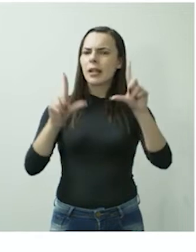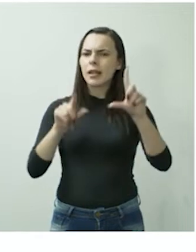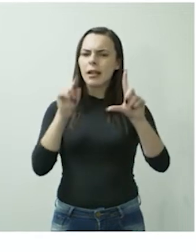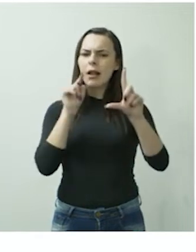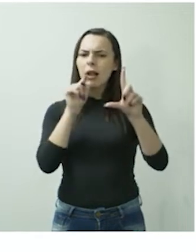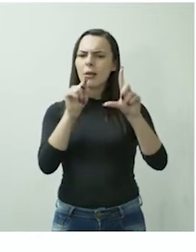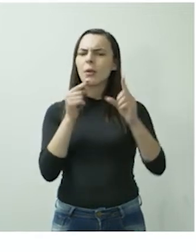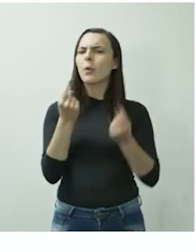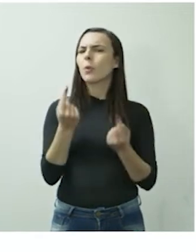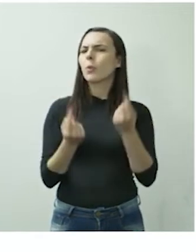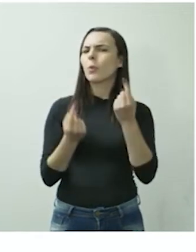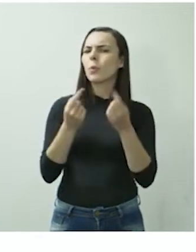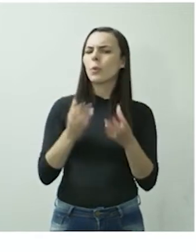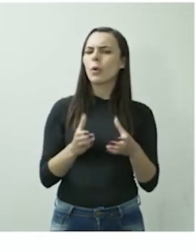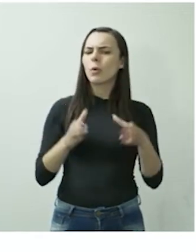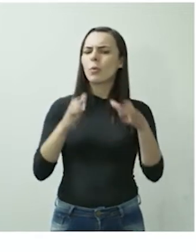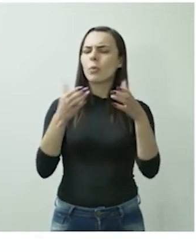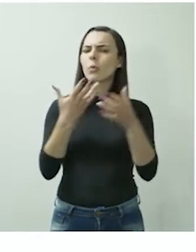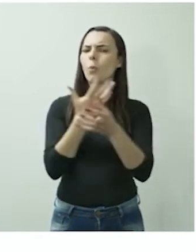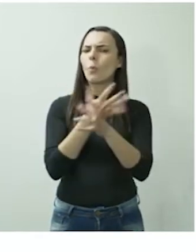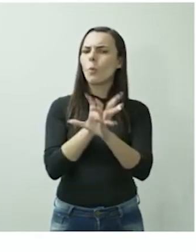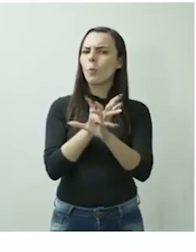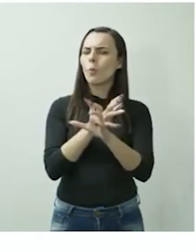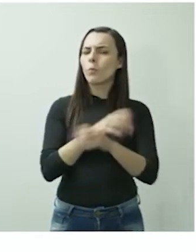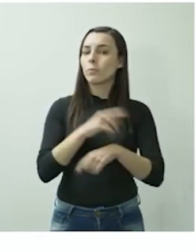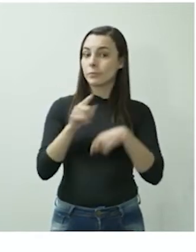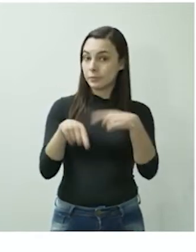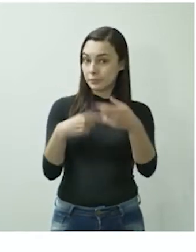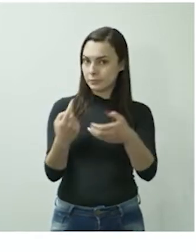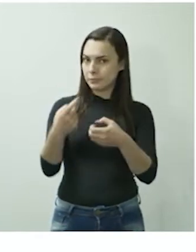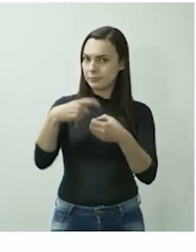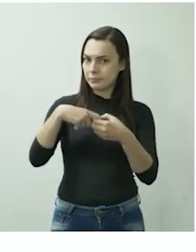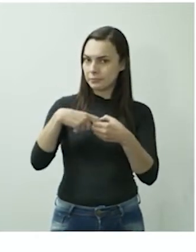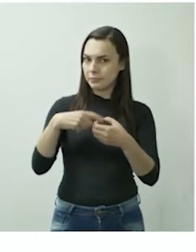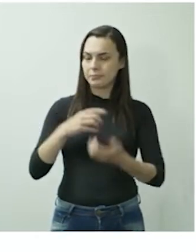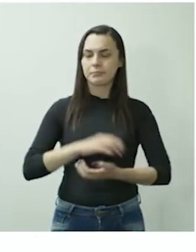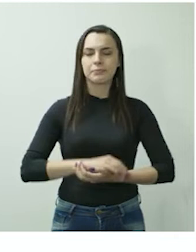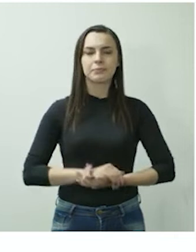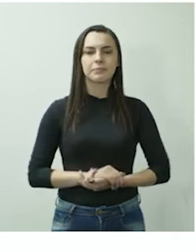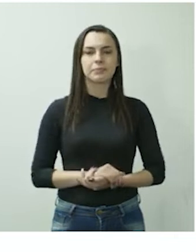mim aonde está o pote vazio. Daqui a pouco eu volto.